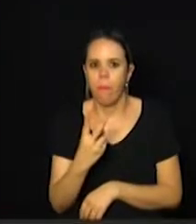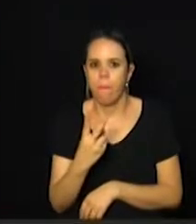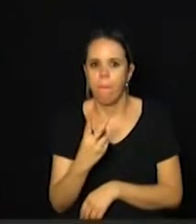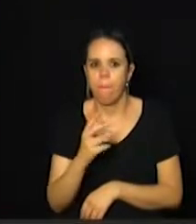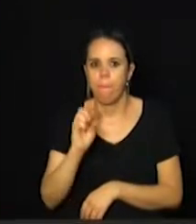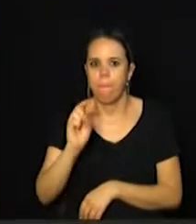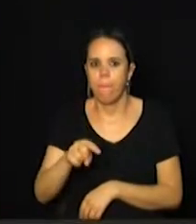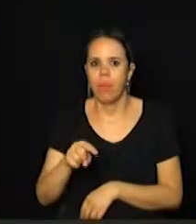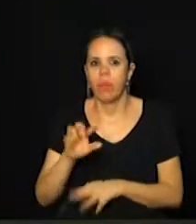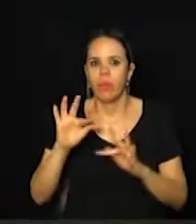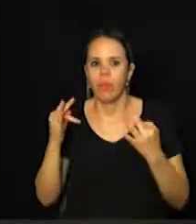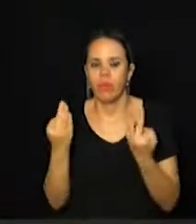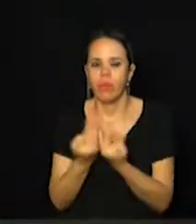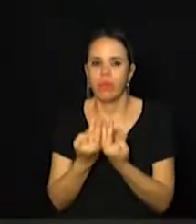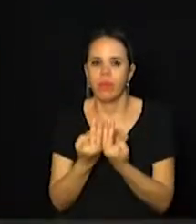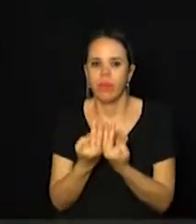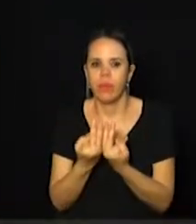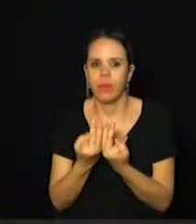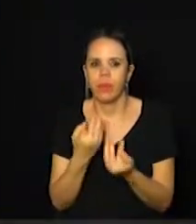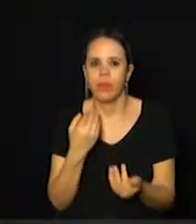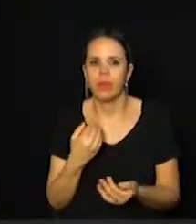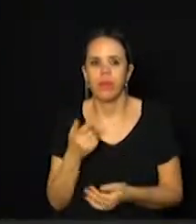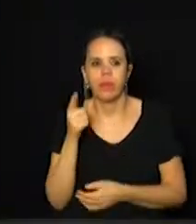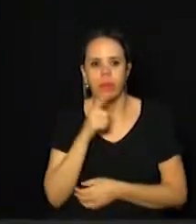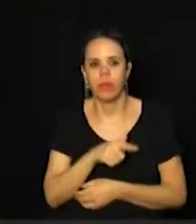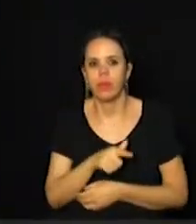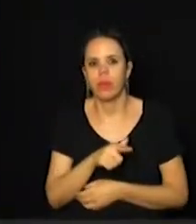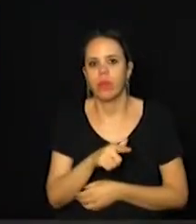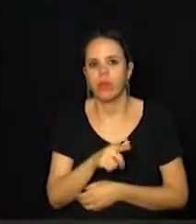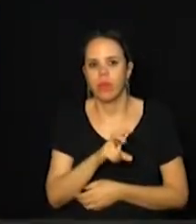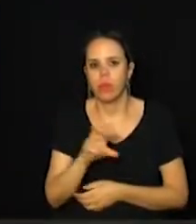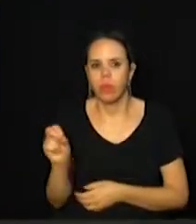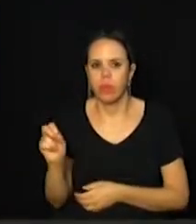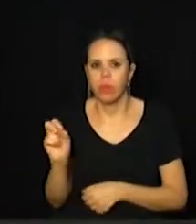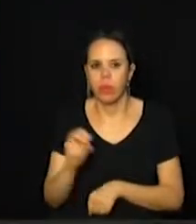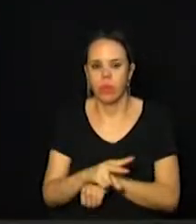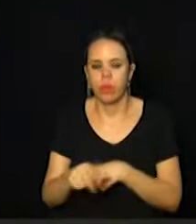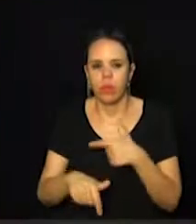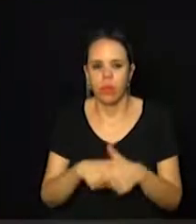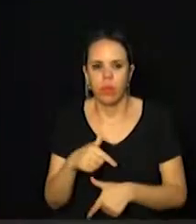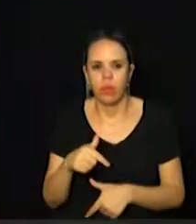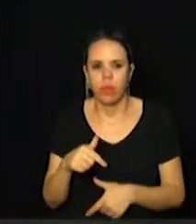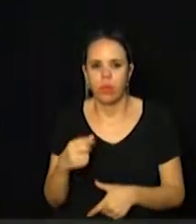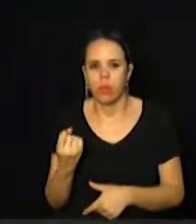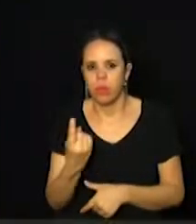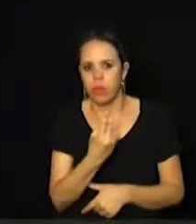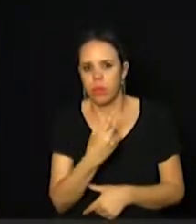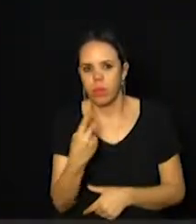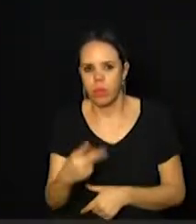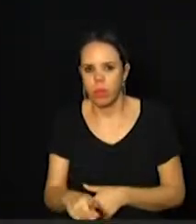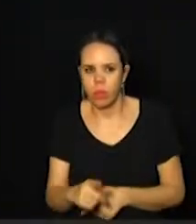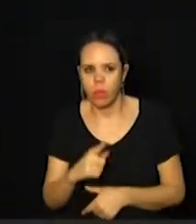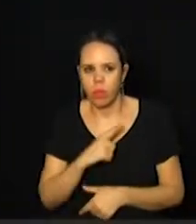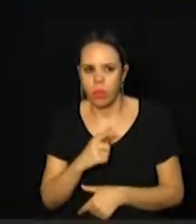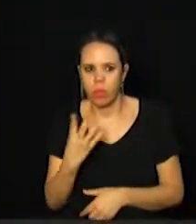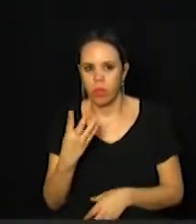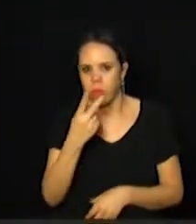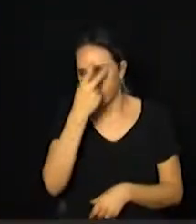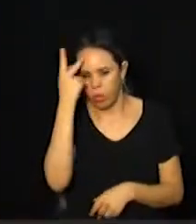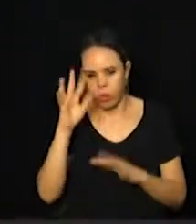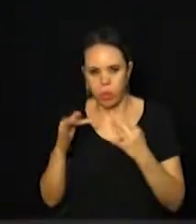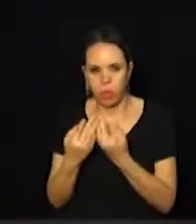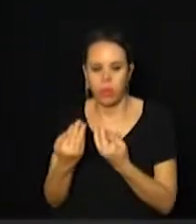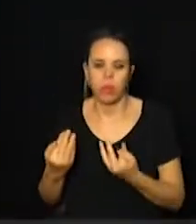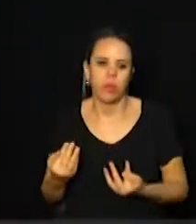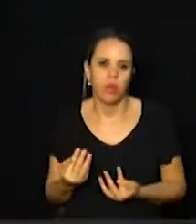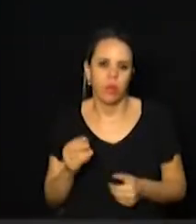2.000 famílias porque se nós pegarmos 500 e 500 mil emprego esse cada um desses tiver quatro pessoas